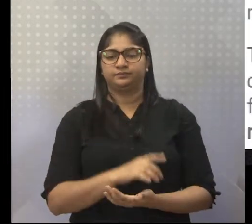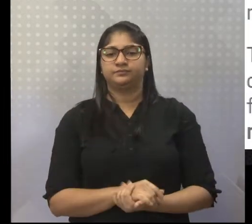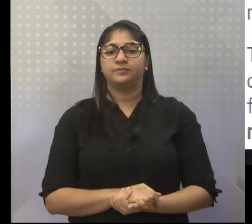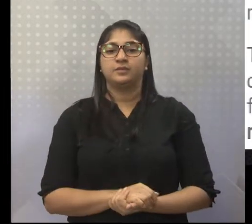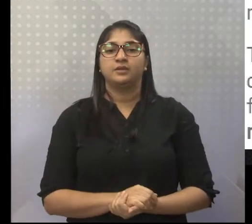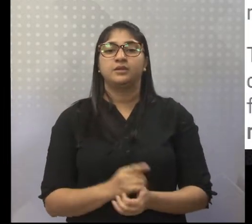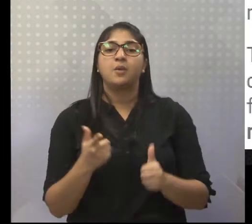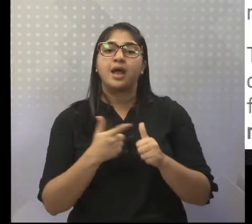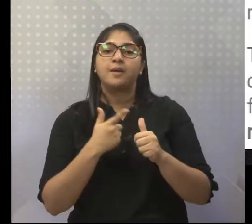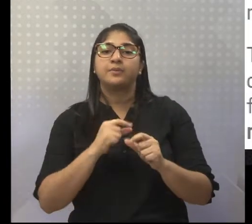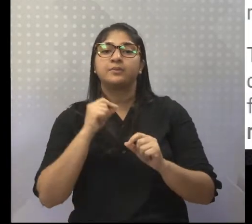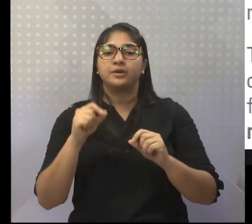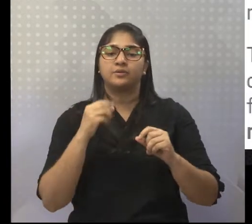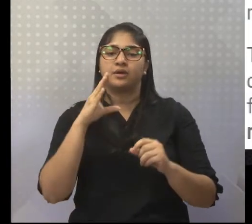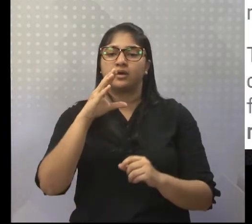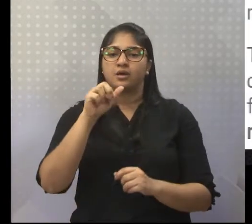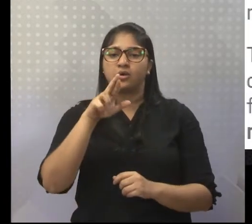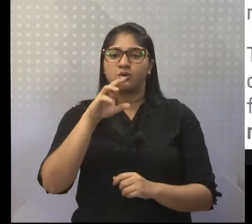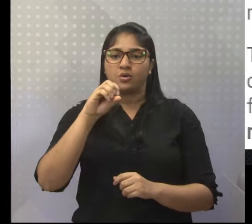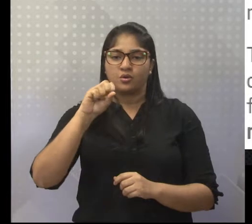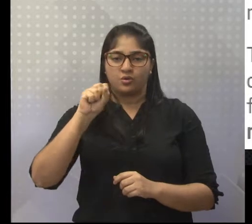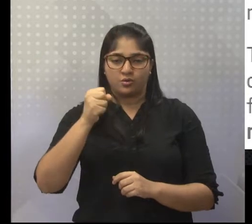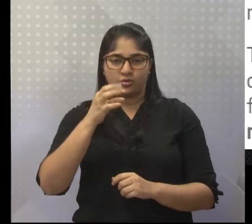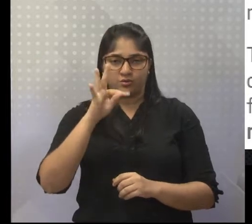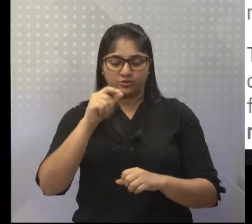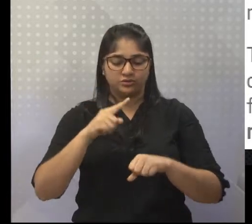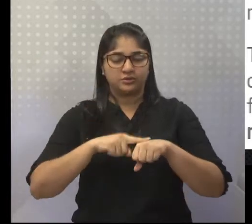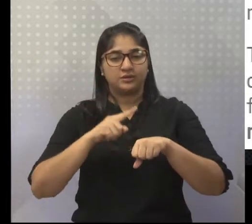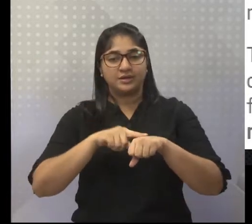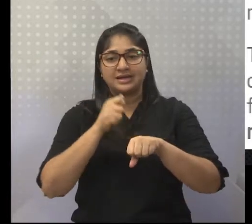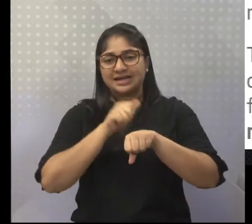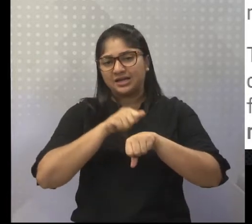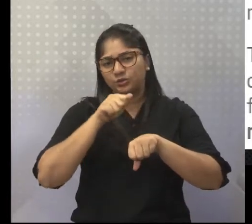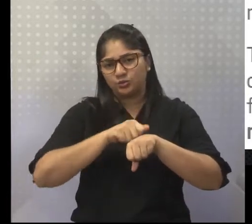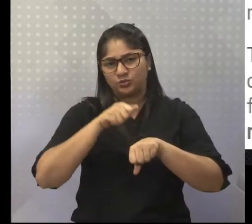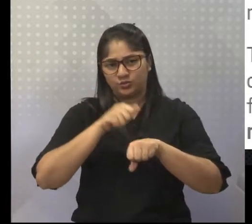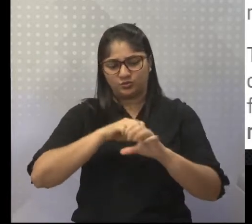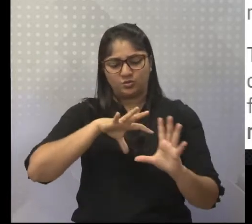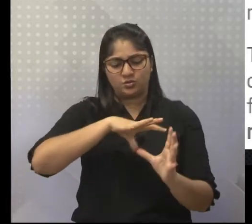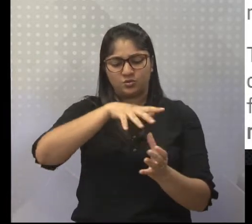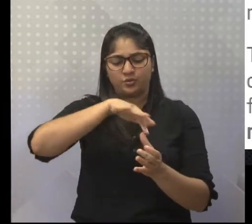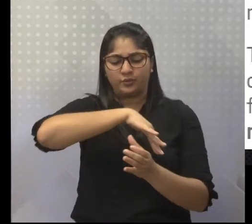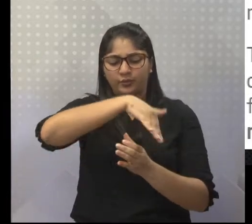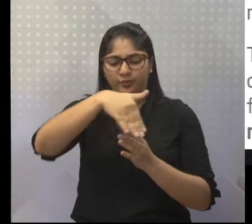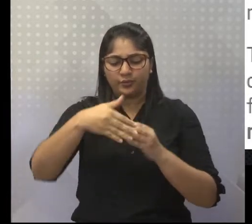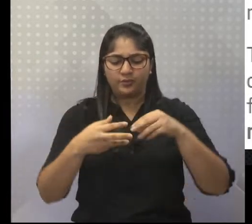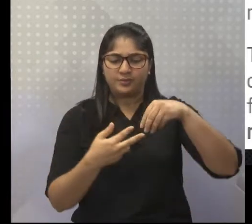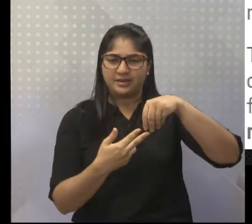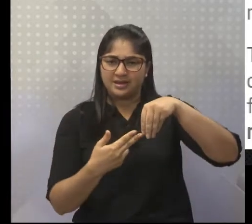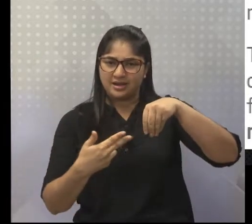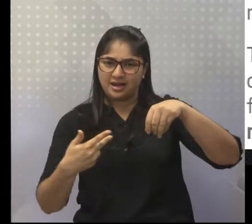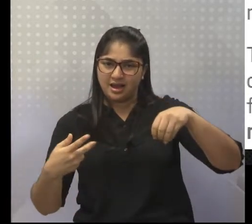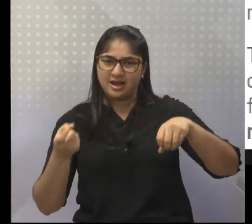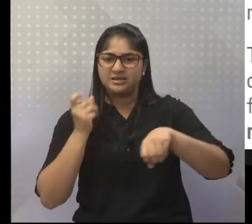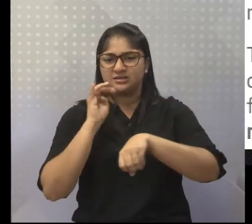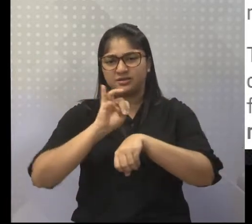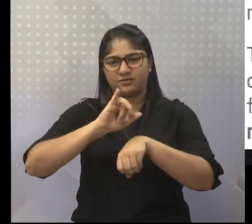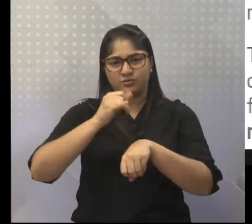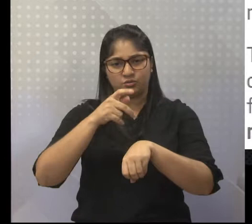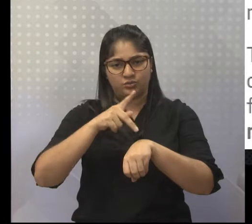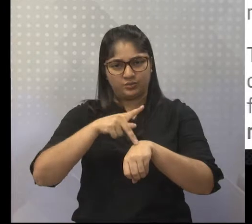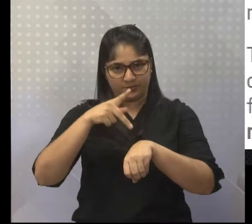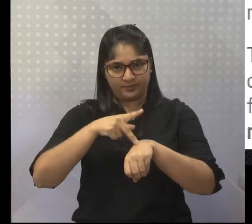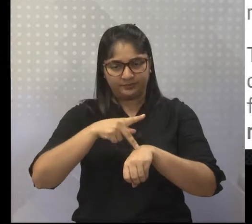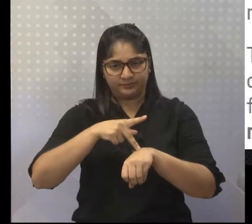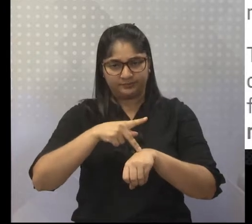primeira camada que a gente vai estudar é a crosta terrestre é a camada externa do planeta terra formada por minerais e rochas a